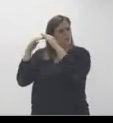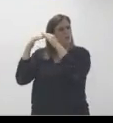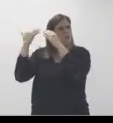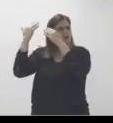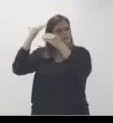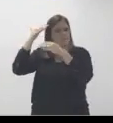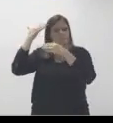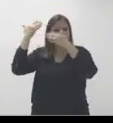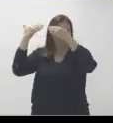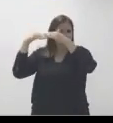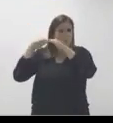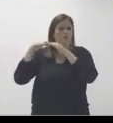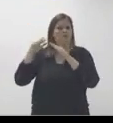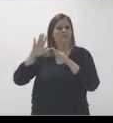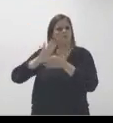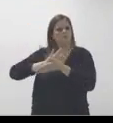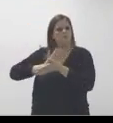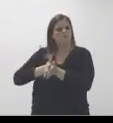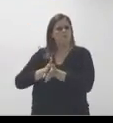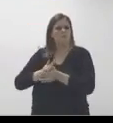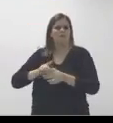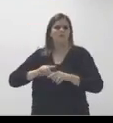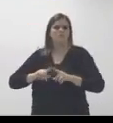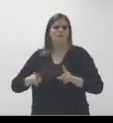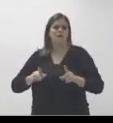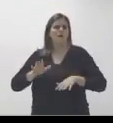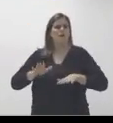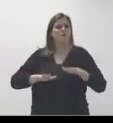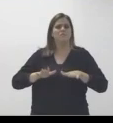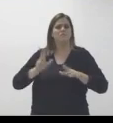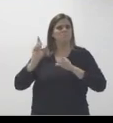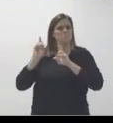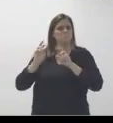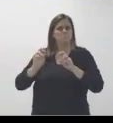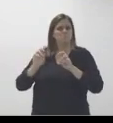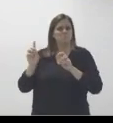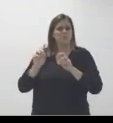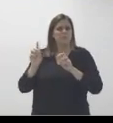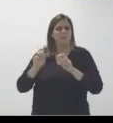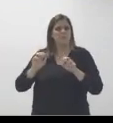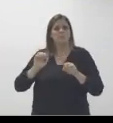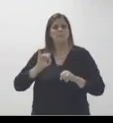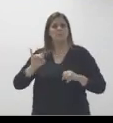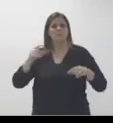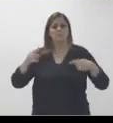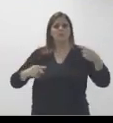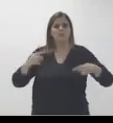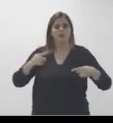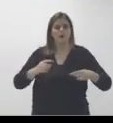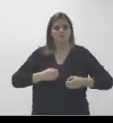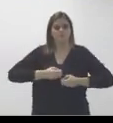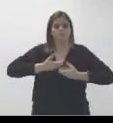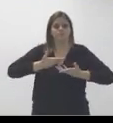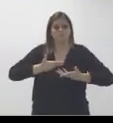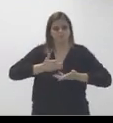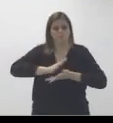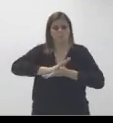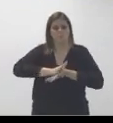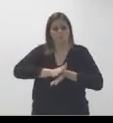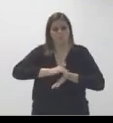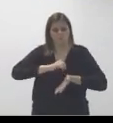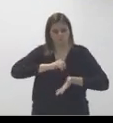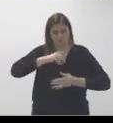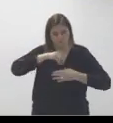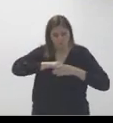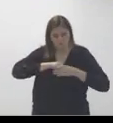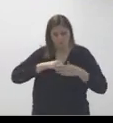desvelados num debate no momento da formação de nível superior então é importante que isso